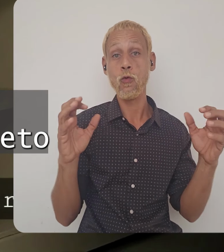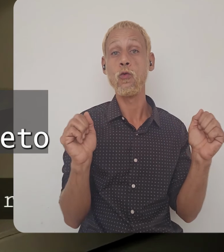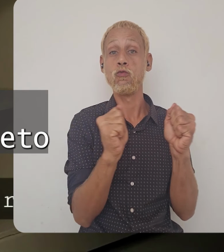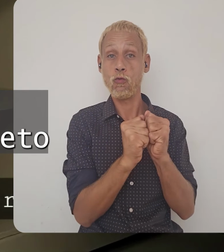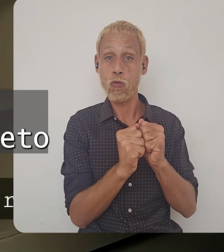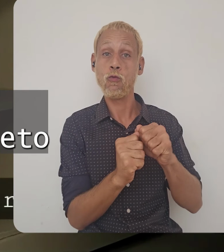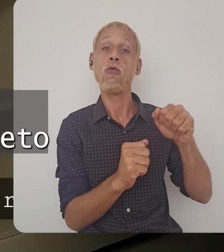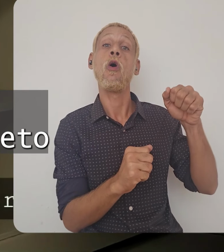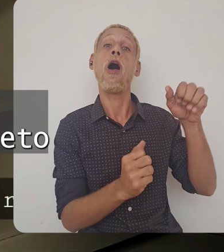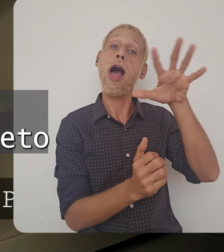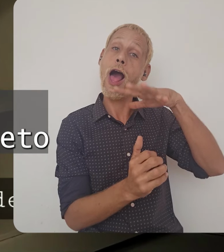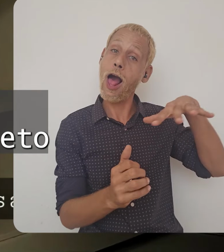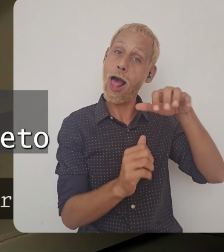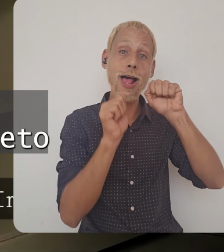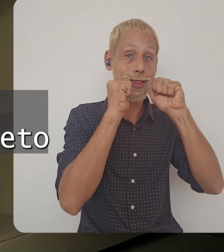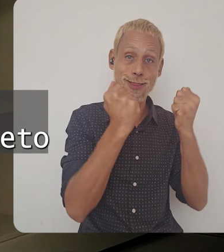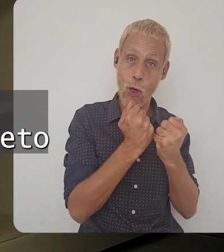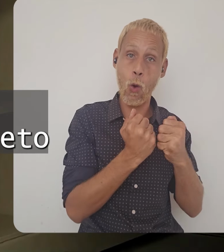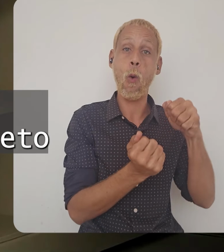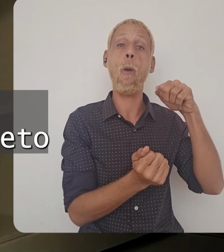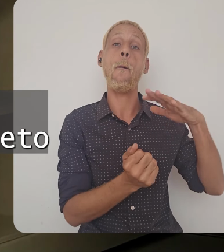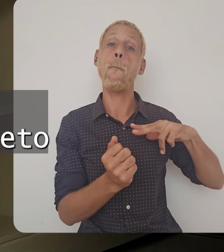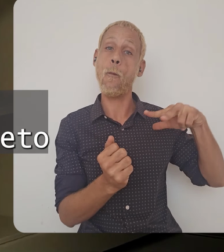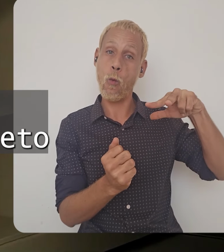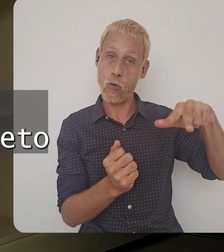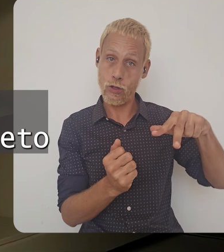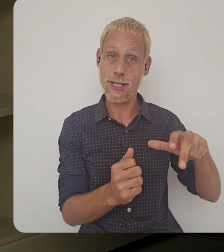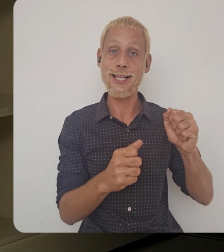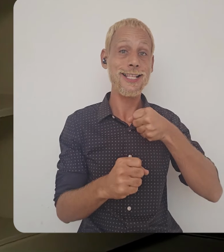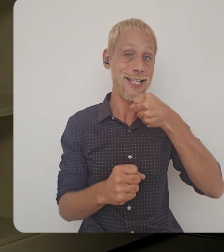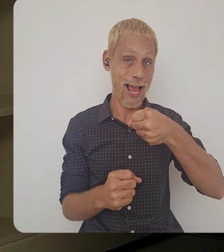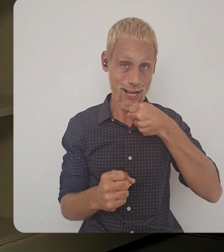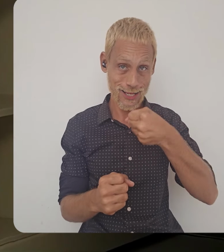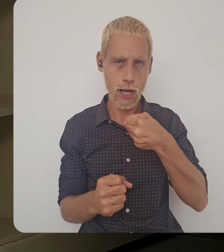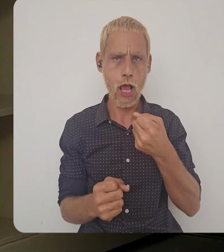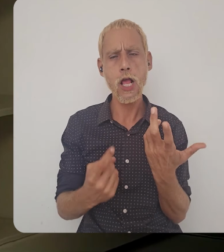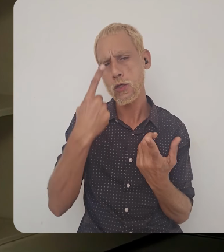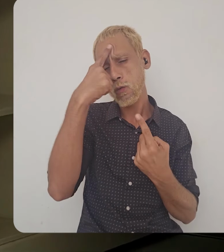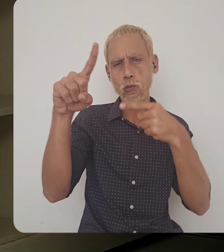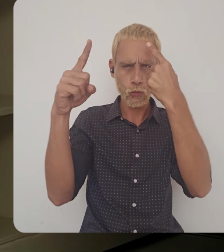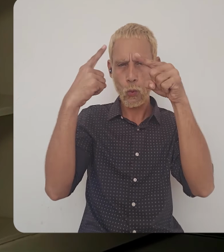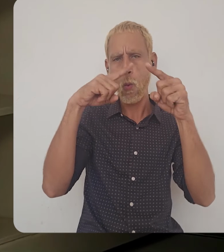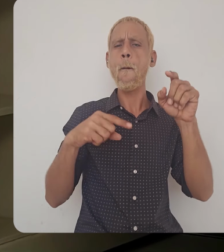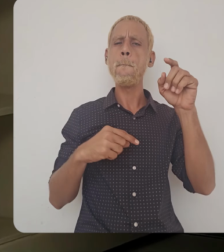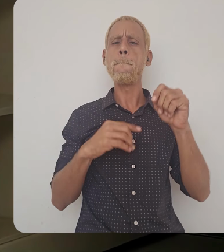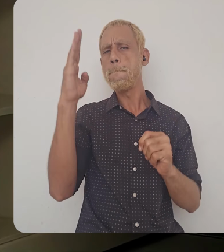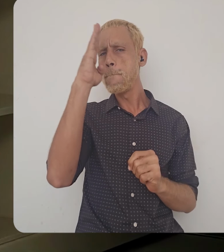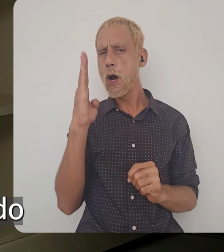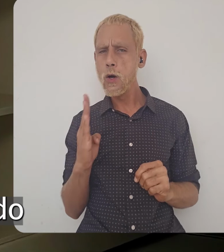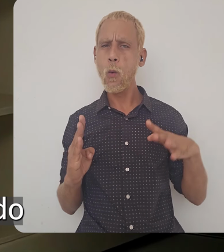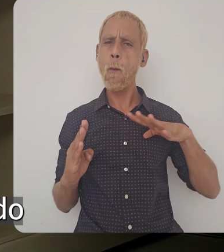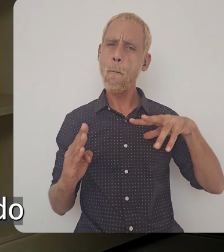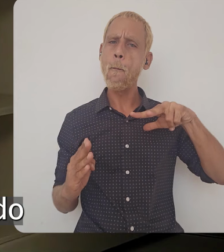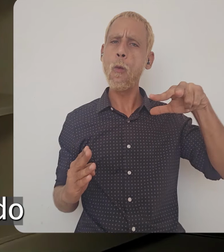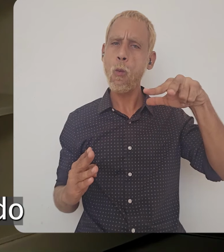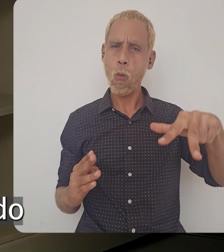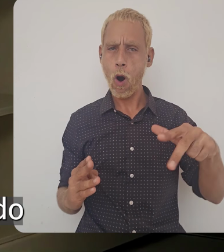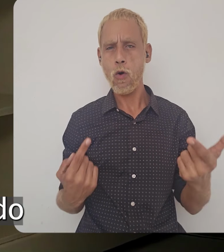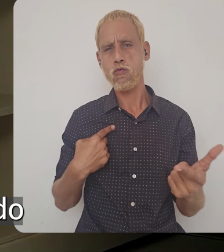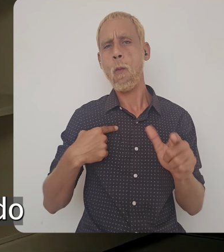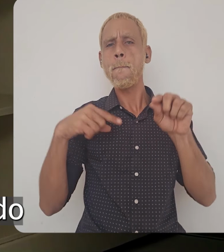em cooperação com a Associação Portuguesa de Imprensa, elaborou o projeto de exposição de jornais centenários do Brasil e Portugal. Esse